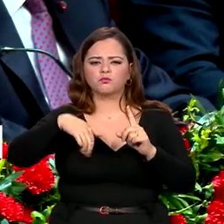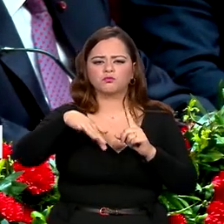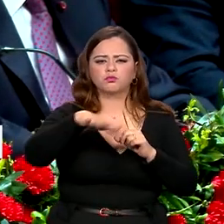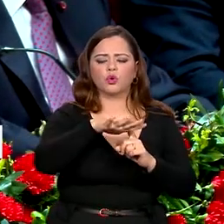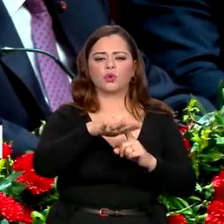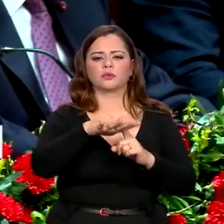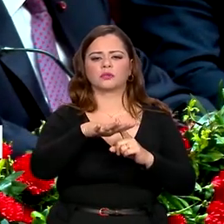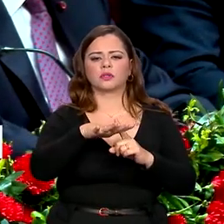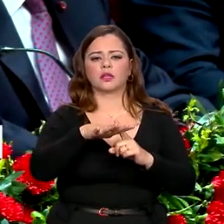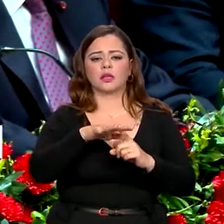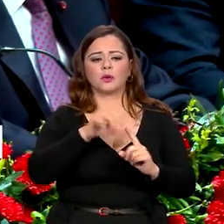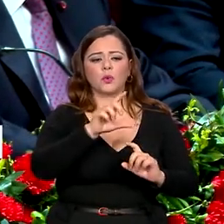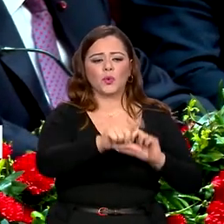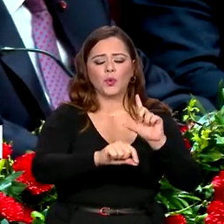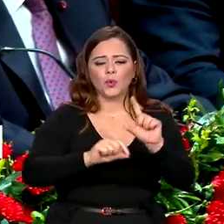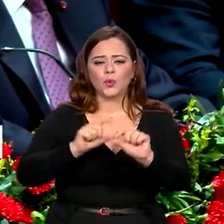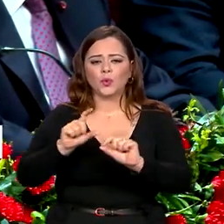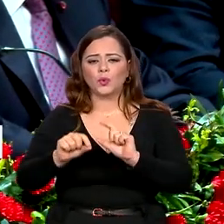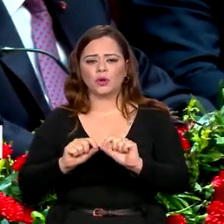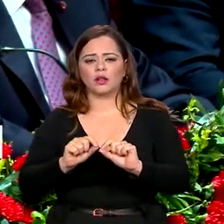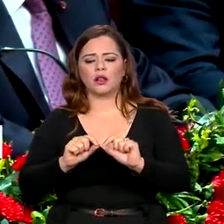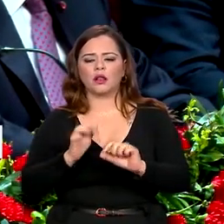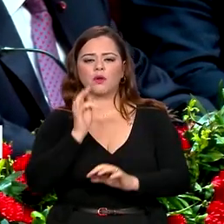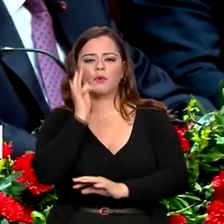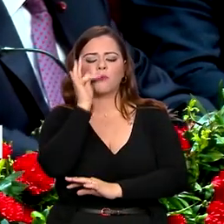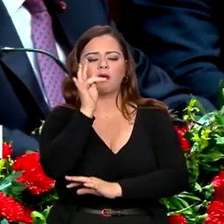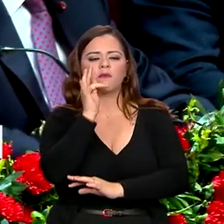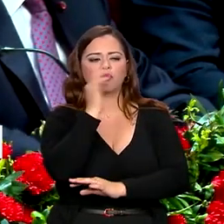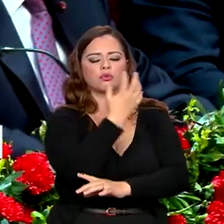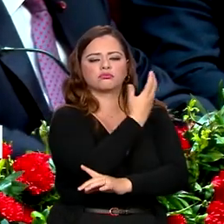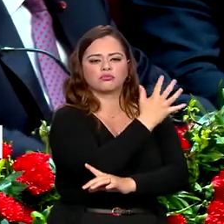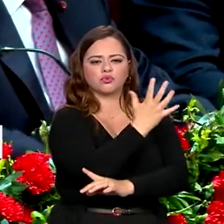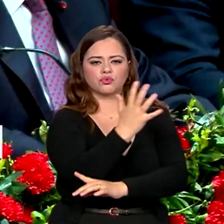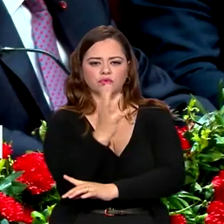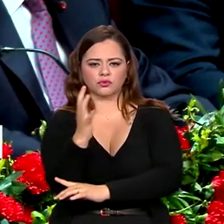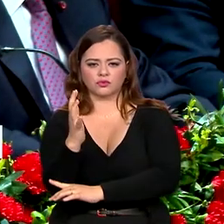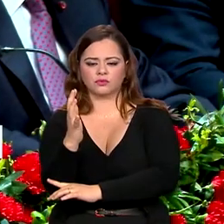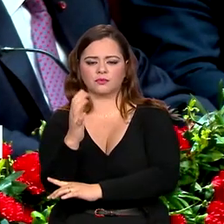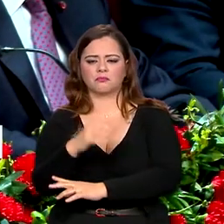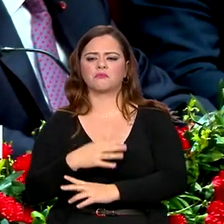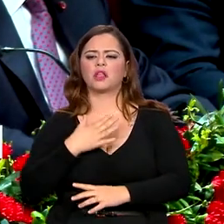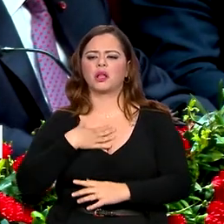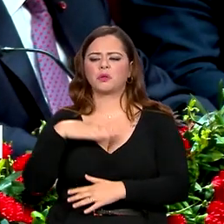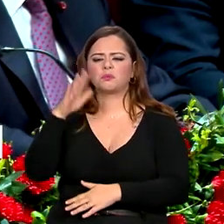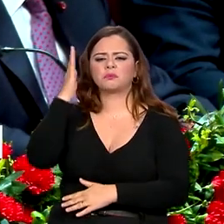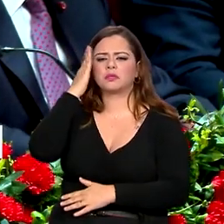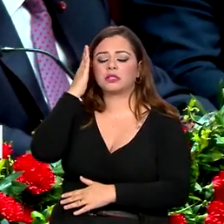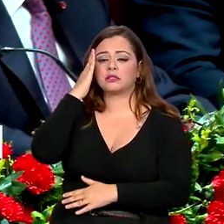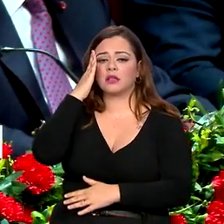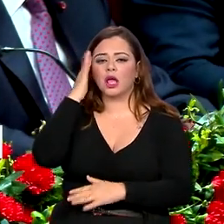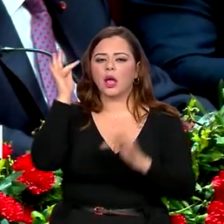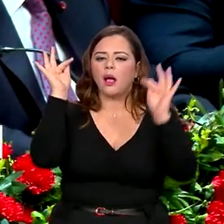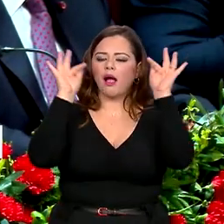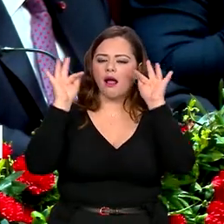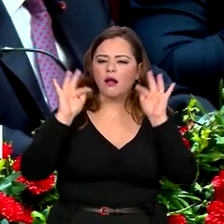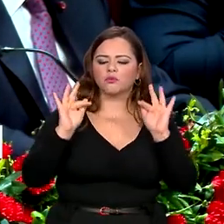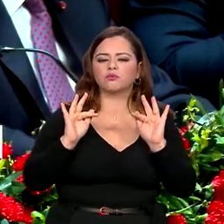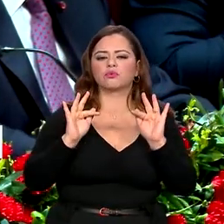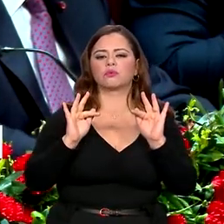colher pessoalmente uma flor do seu jardim. Sei que há léguas a nos